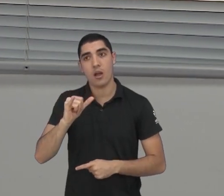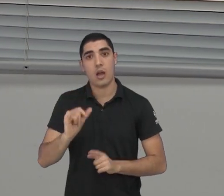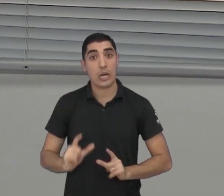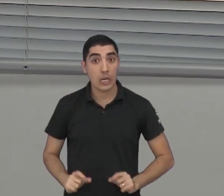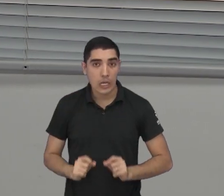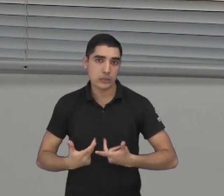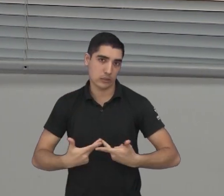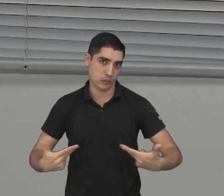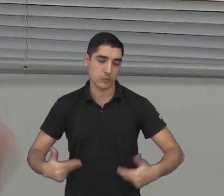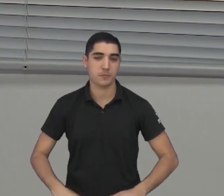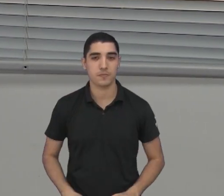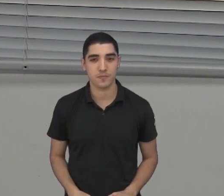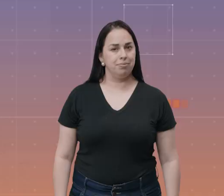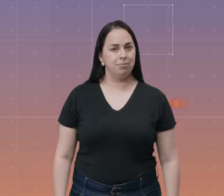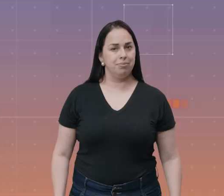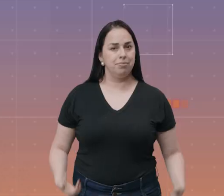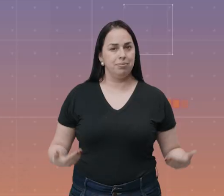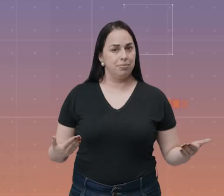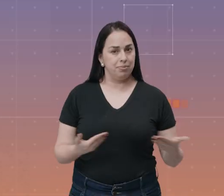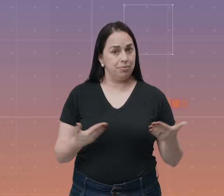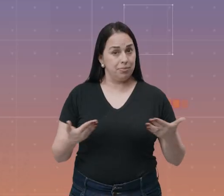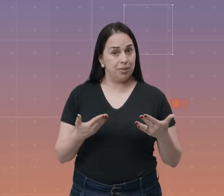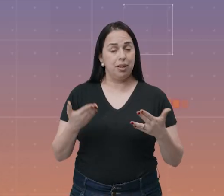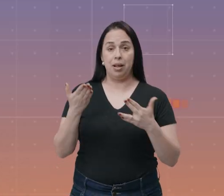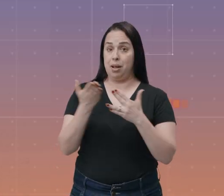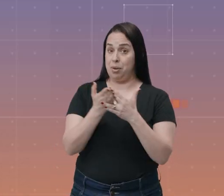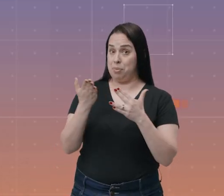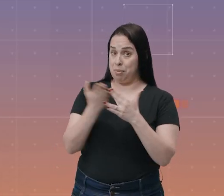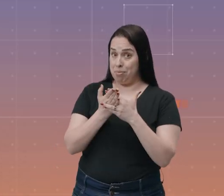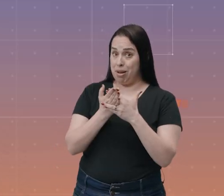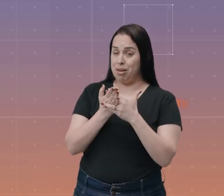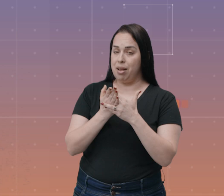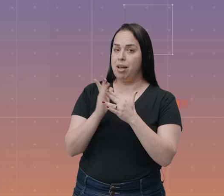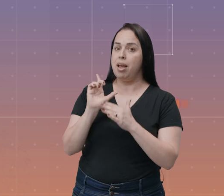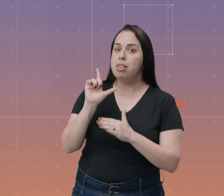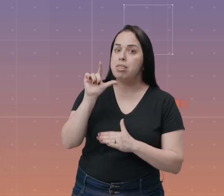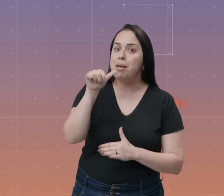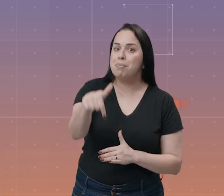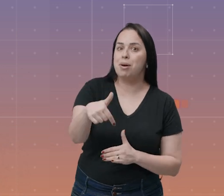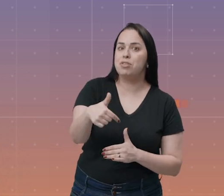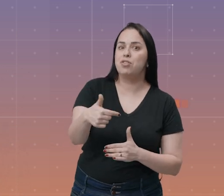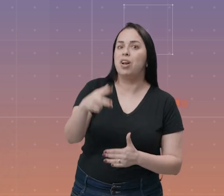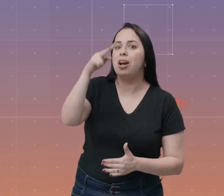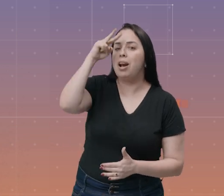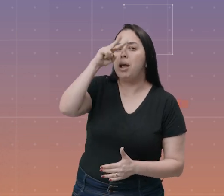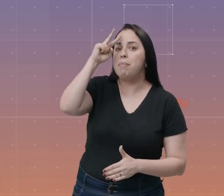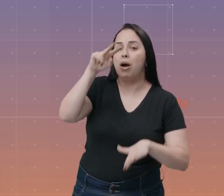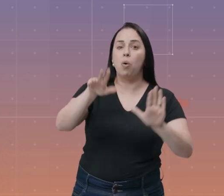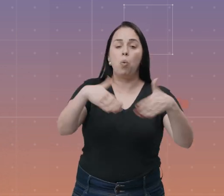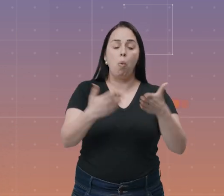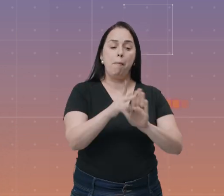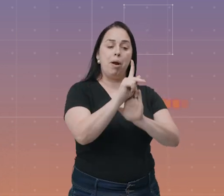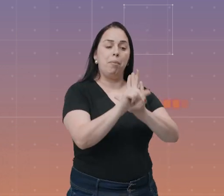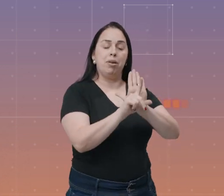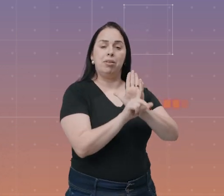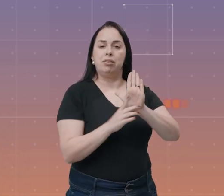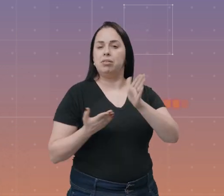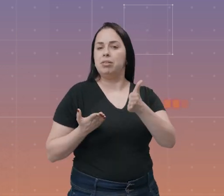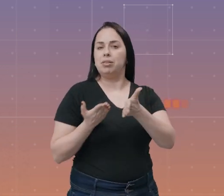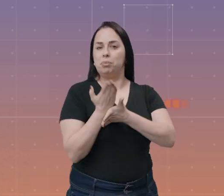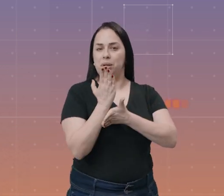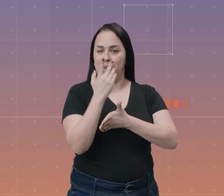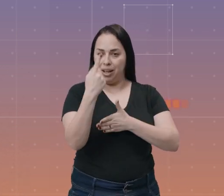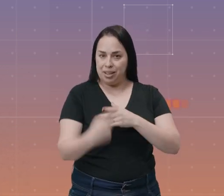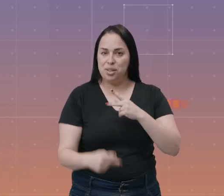prevenir de tipos de câncer. Vamos fazer agora a nossa segunda pausa e, na volta, relembrar os projetos de lei